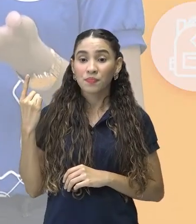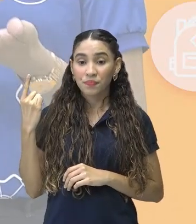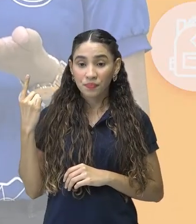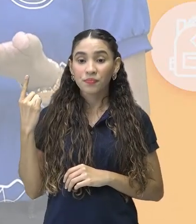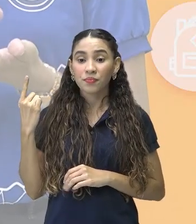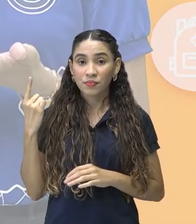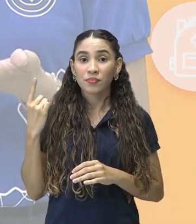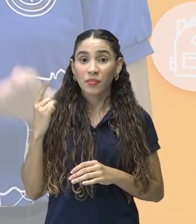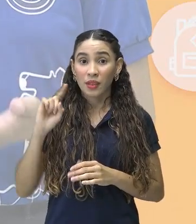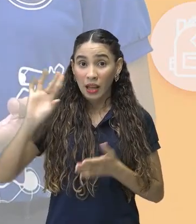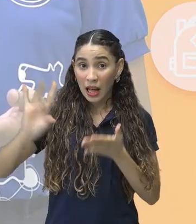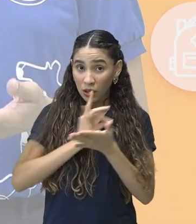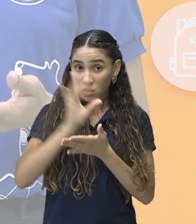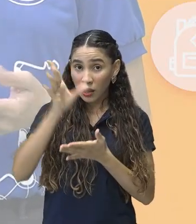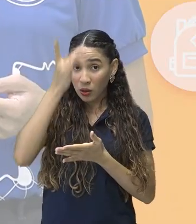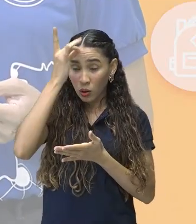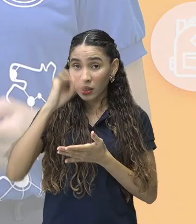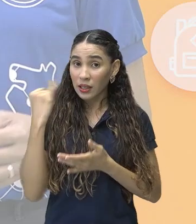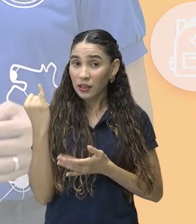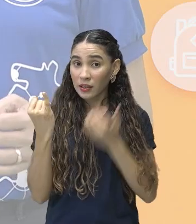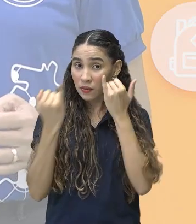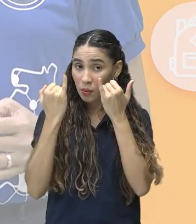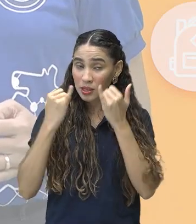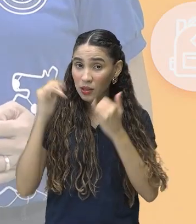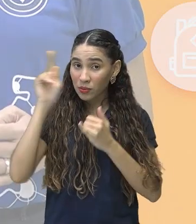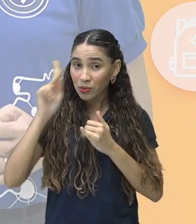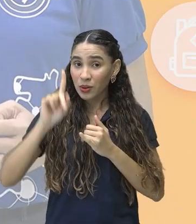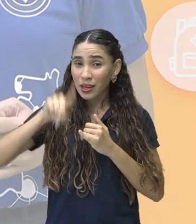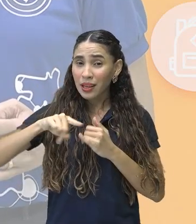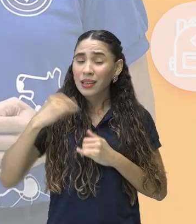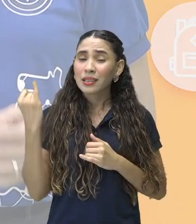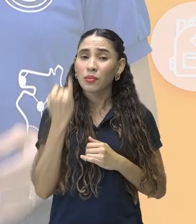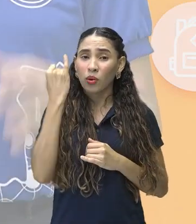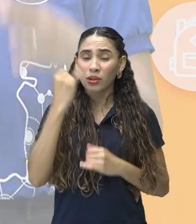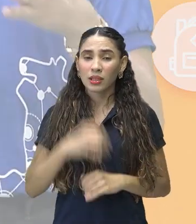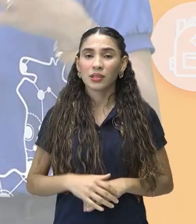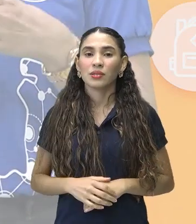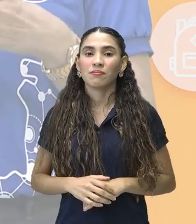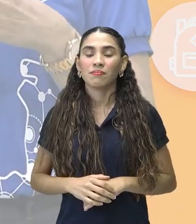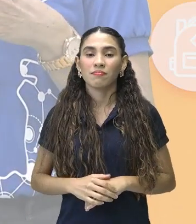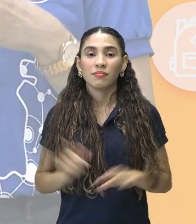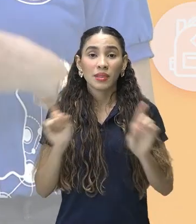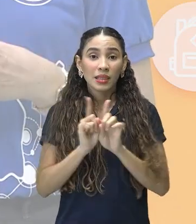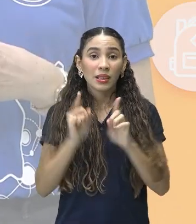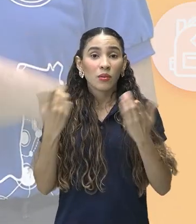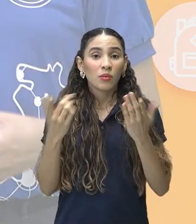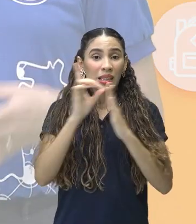1967. Anotem que essa informação histórica é muito importante. E